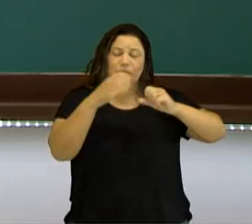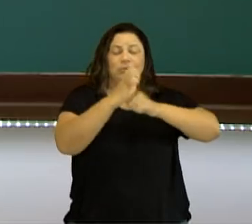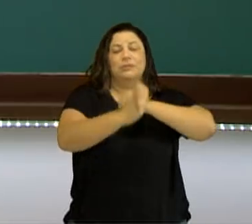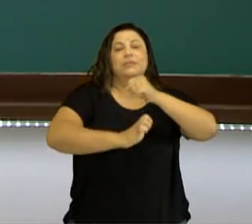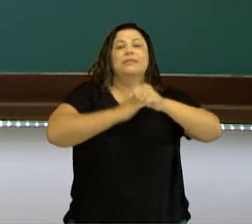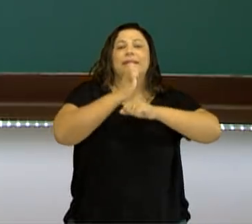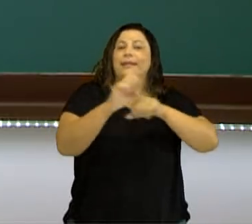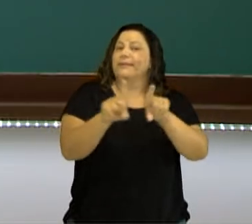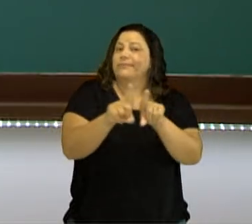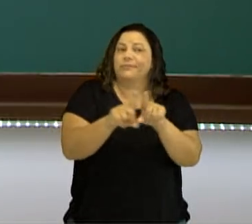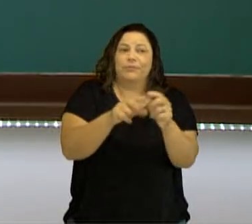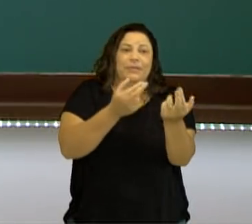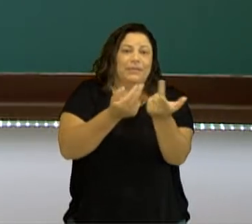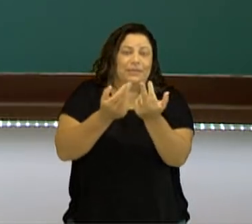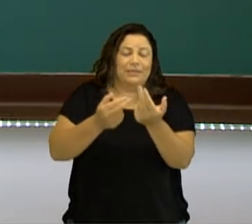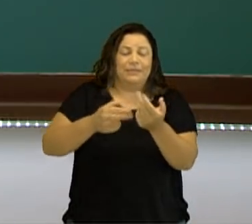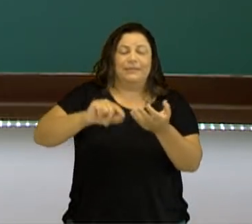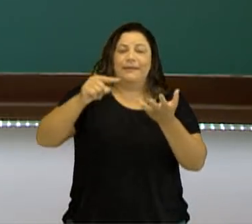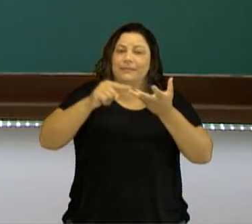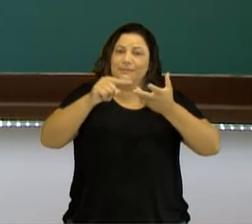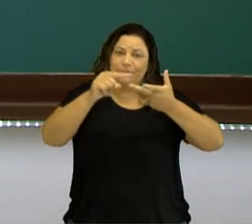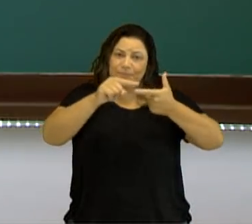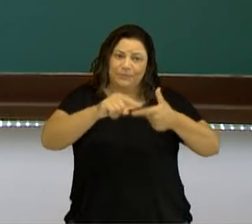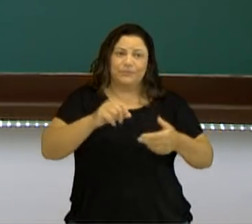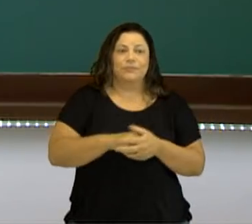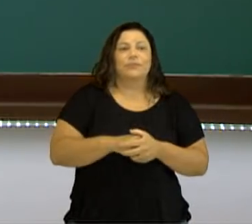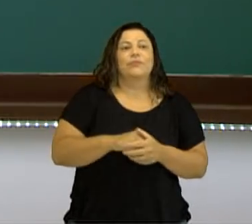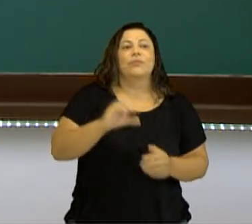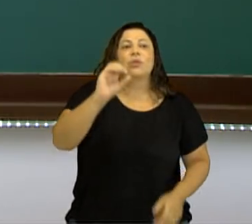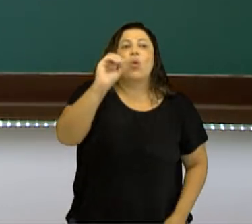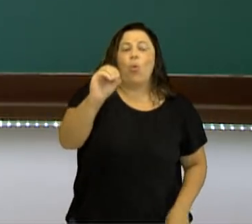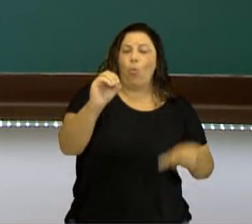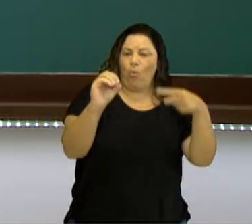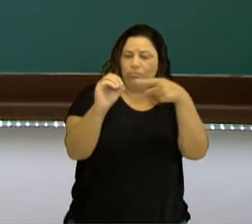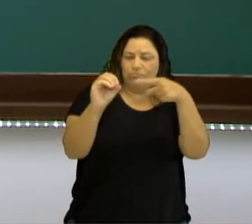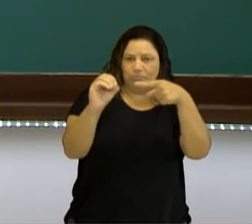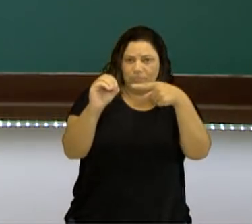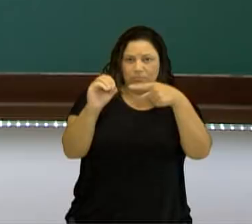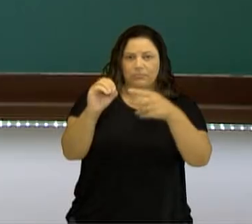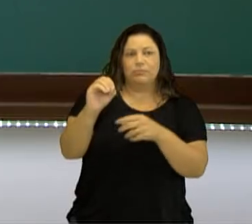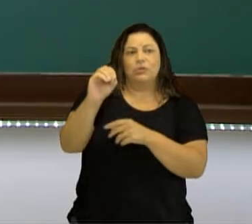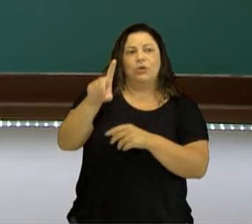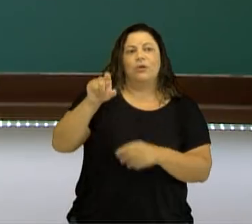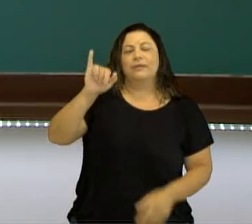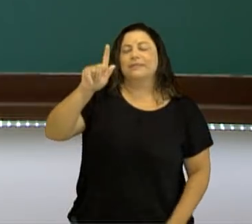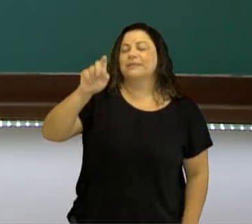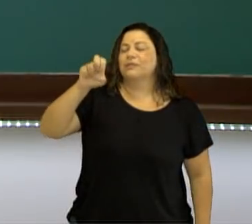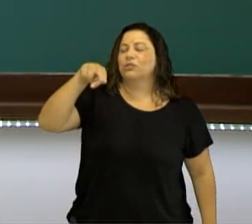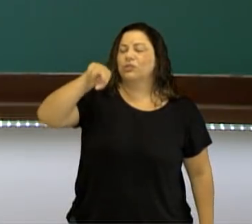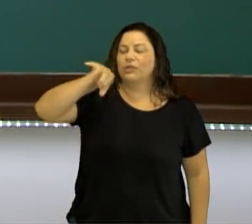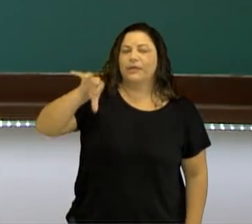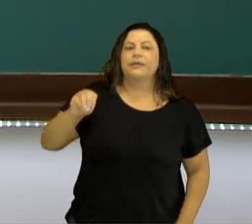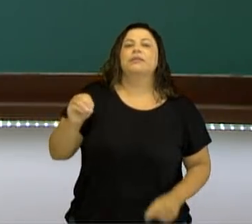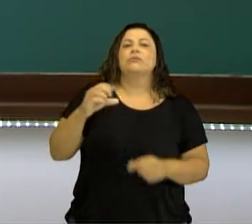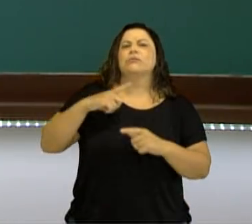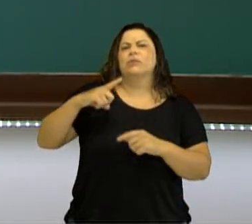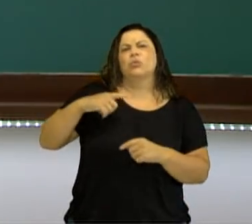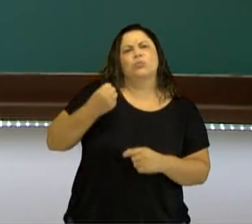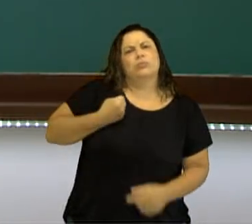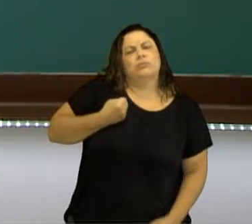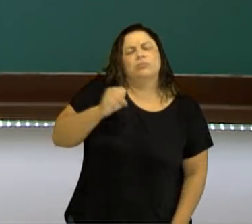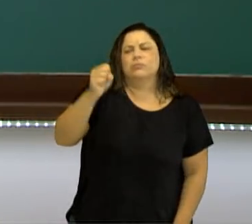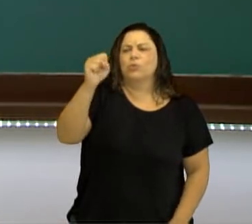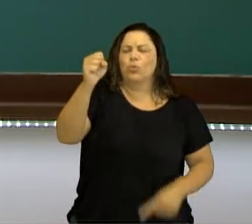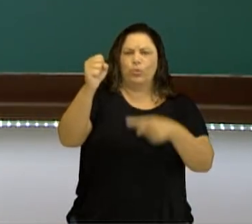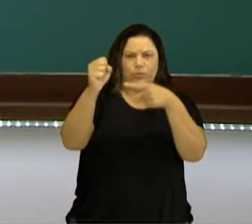bom? Assim para os demais. Olha o oxigênio. O oxigênio ele tem um número 8 aqui em cima e o 16.